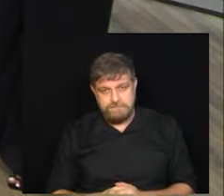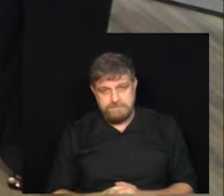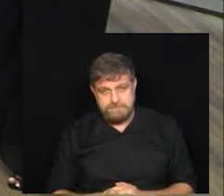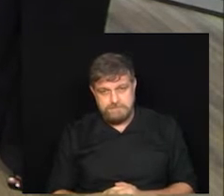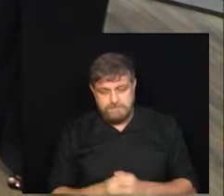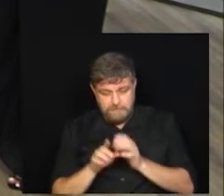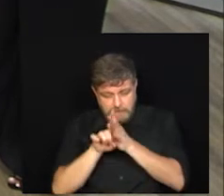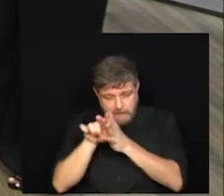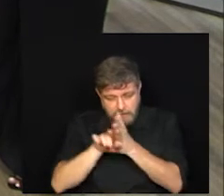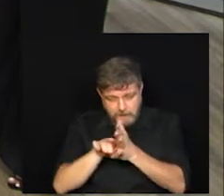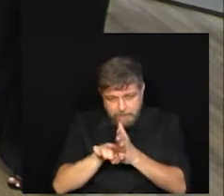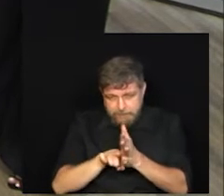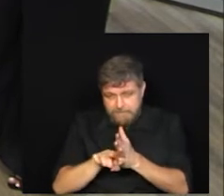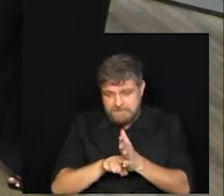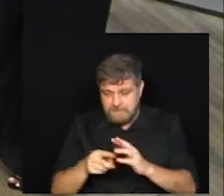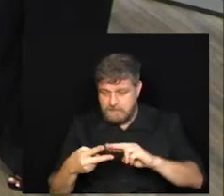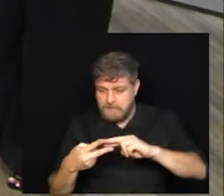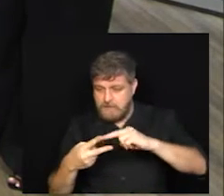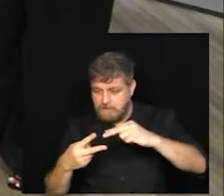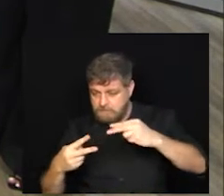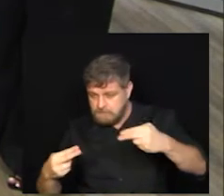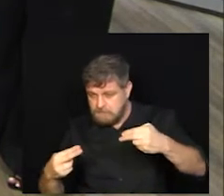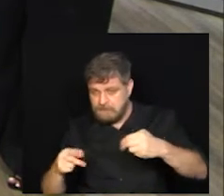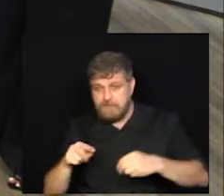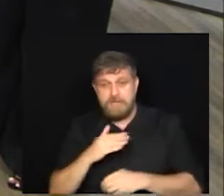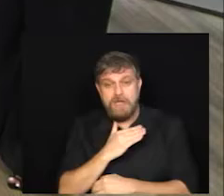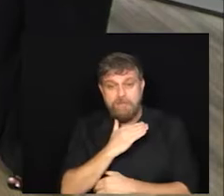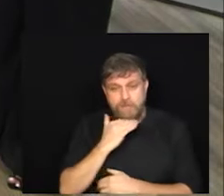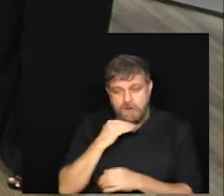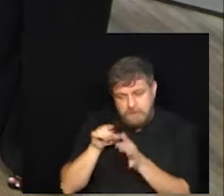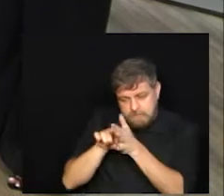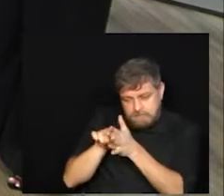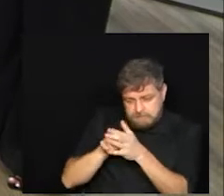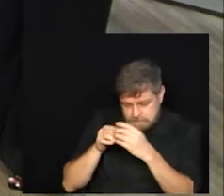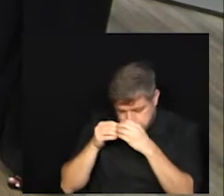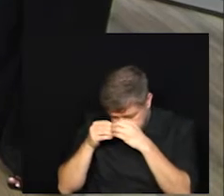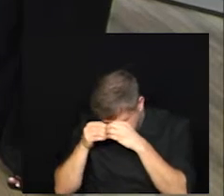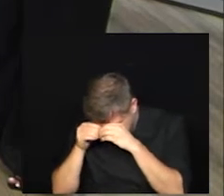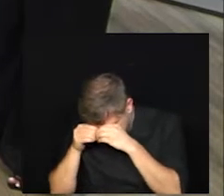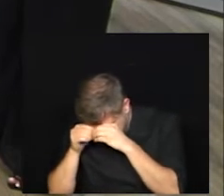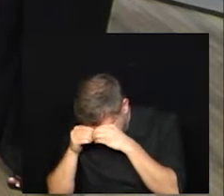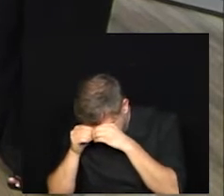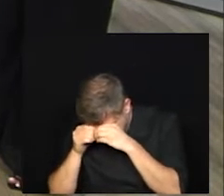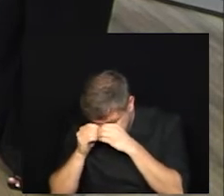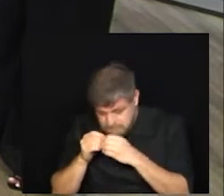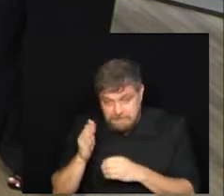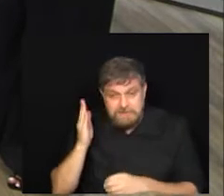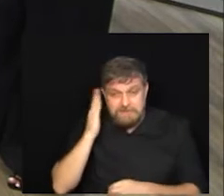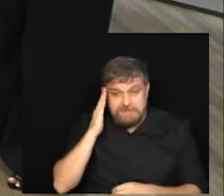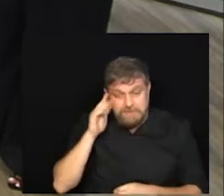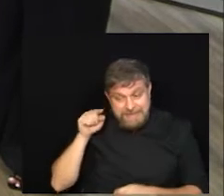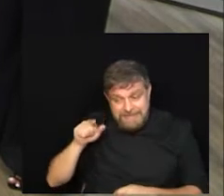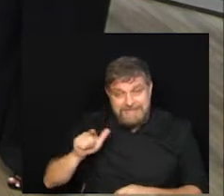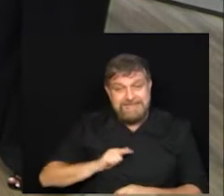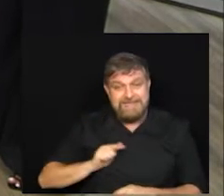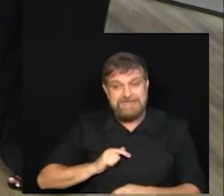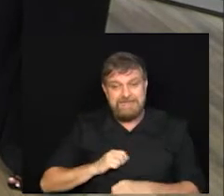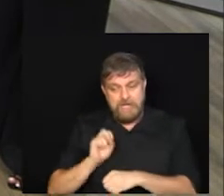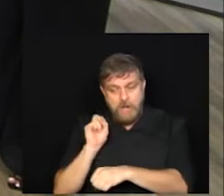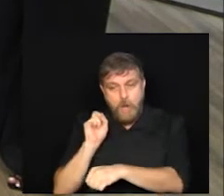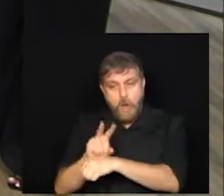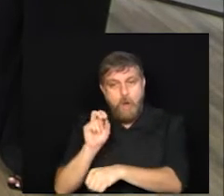de investigação no DNA dessas pessoas que faleceram, as mais jovens, os casos mais graves, se tem a questão